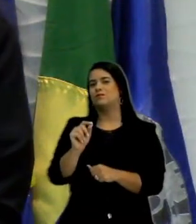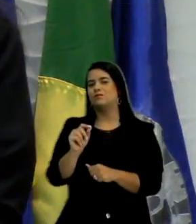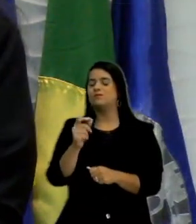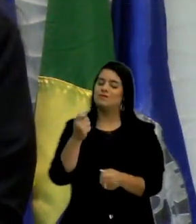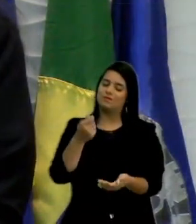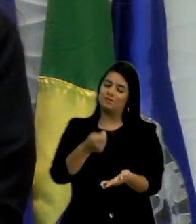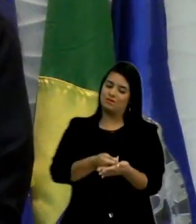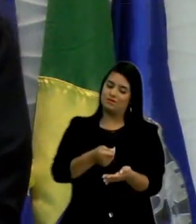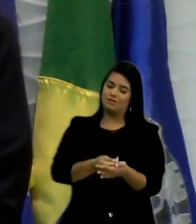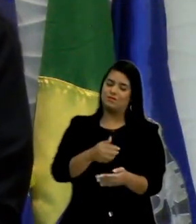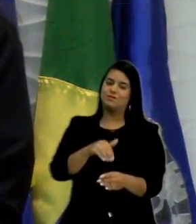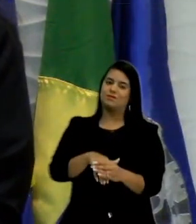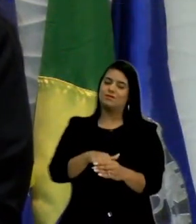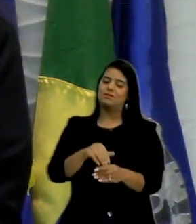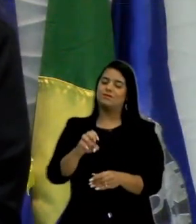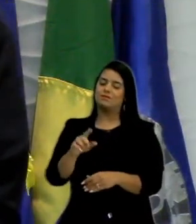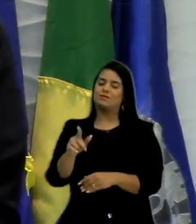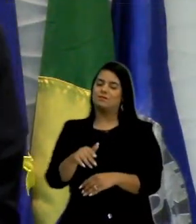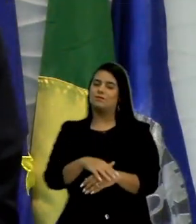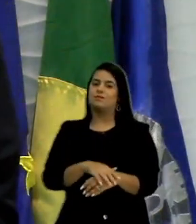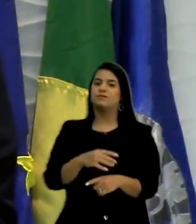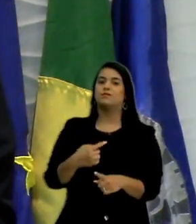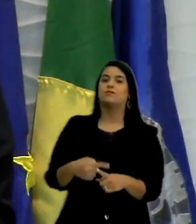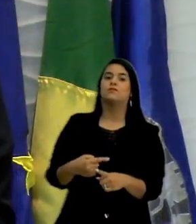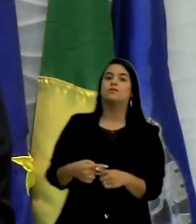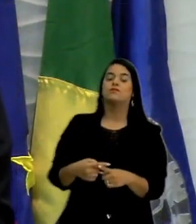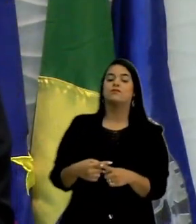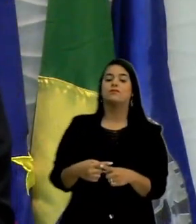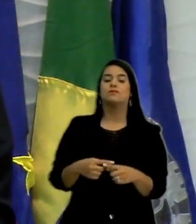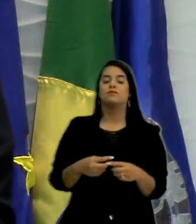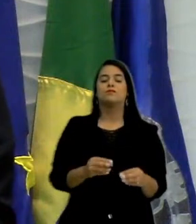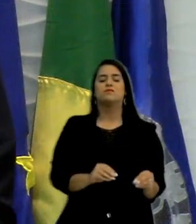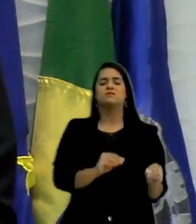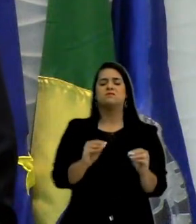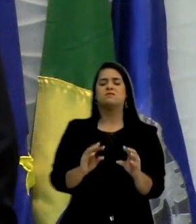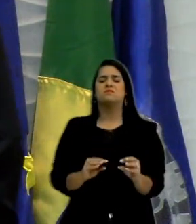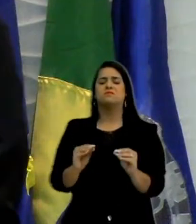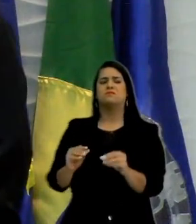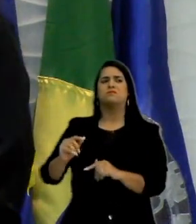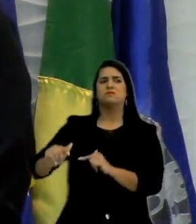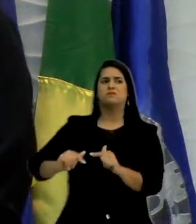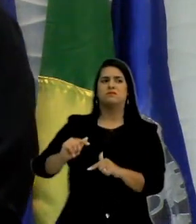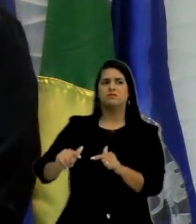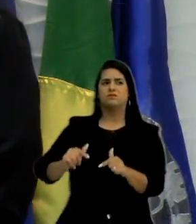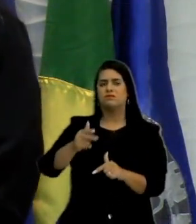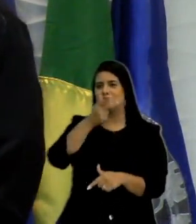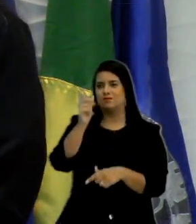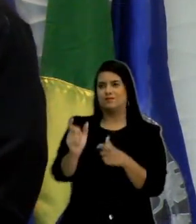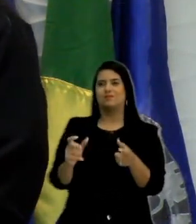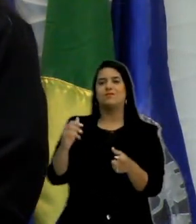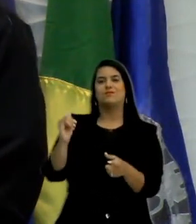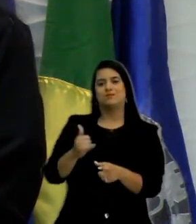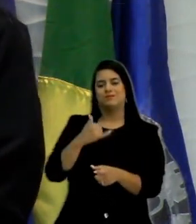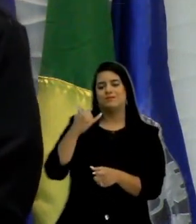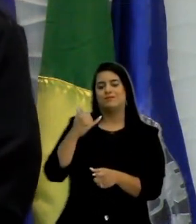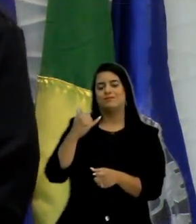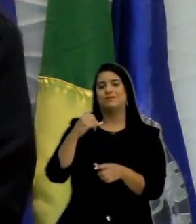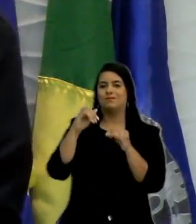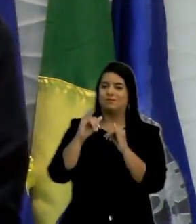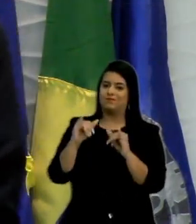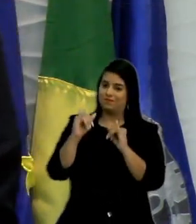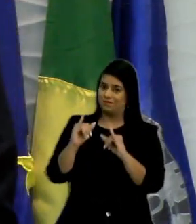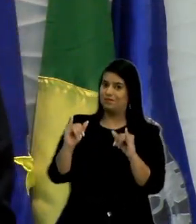de voto, né? Porque estão aí, ó, oferecendo emprego às pessoas. As pessoas ligam para a gente, dizendo, olha,